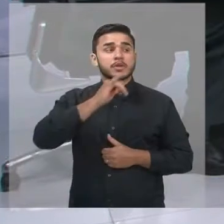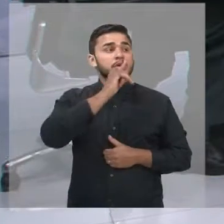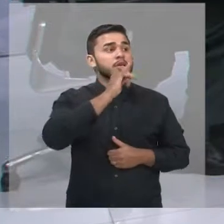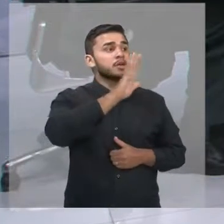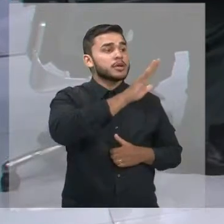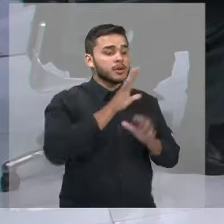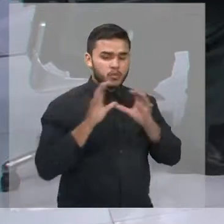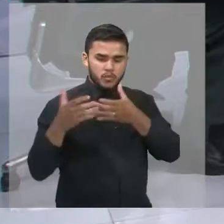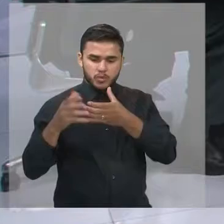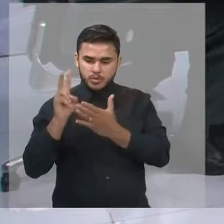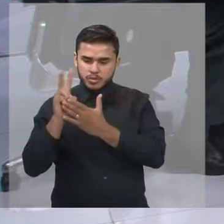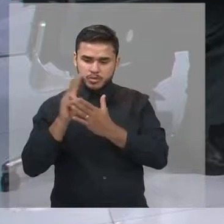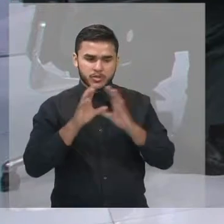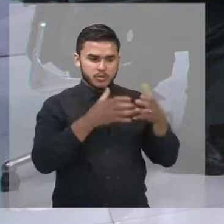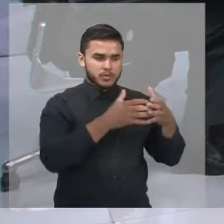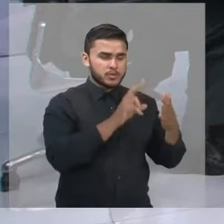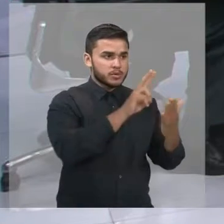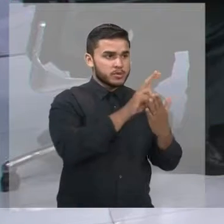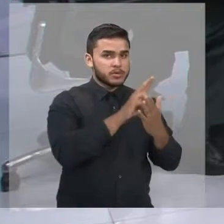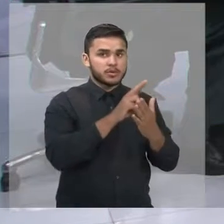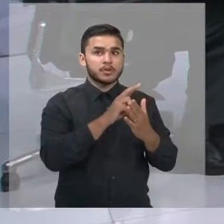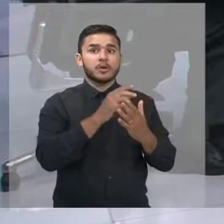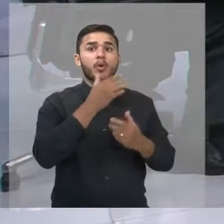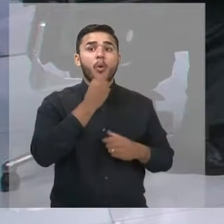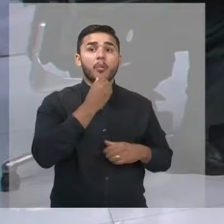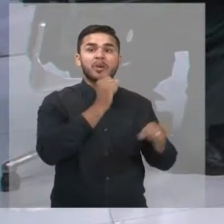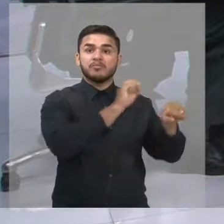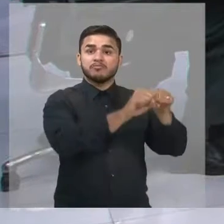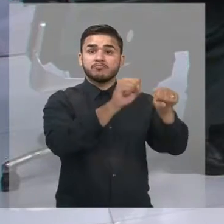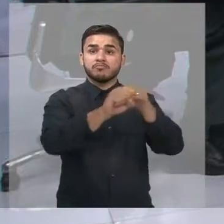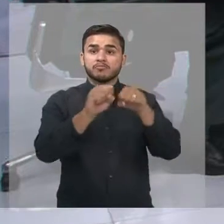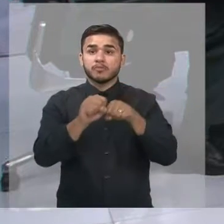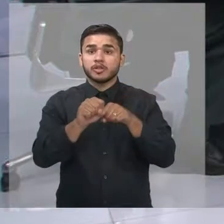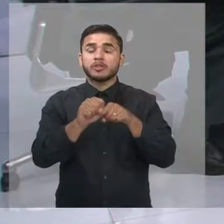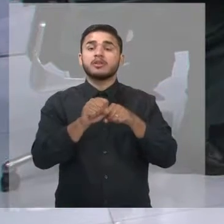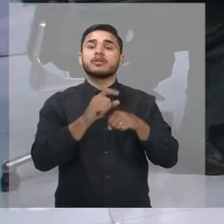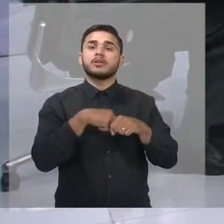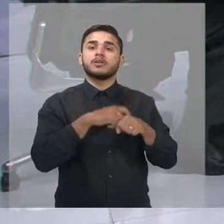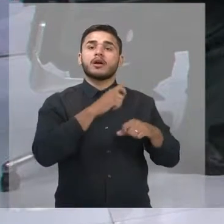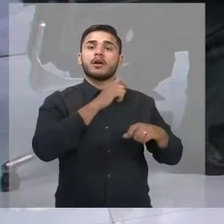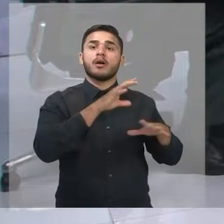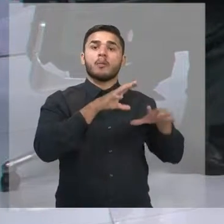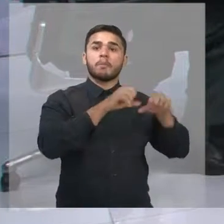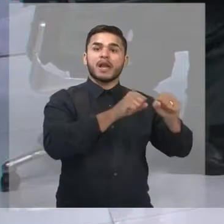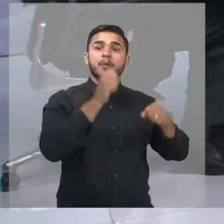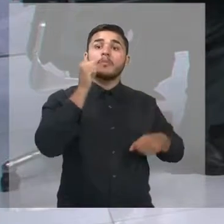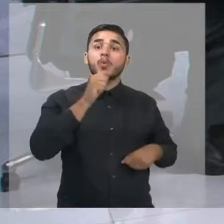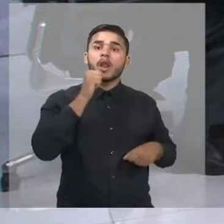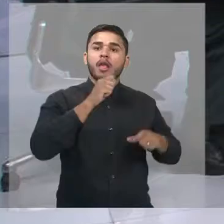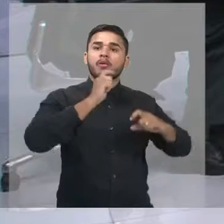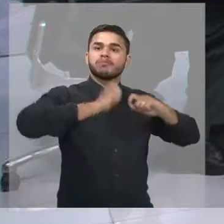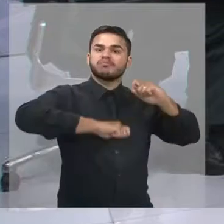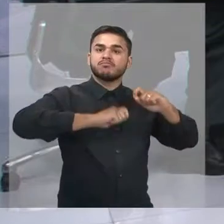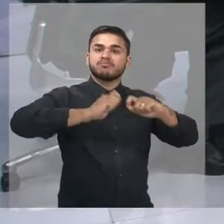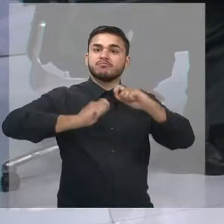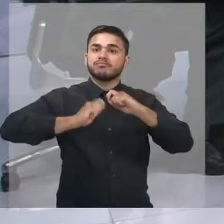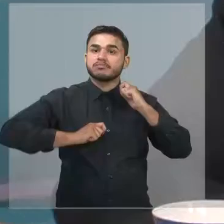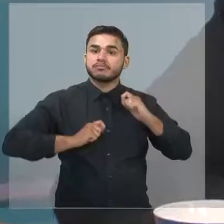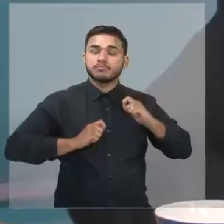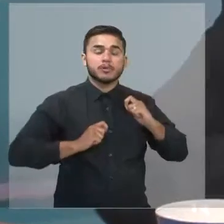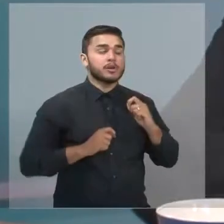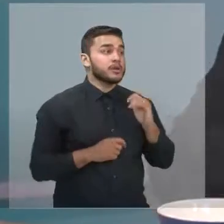tribo invadia a outra, eles matavam os homens e estupravam as mulheres. Isso era uma regra da antiguidade. Hoje você já